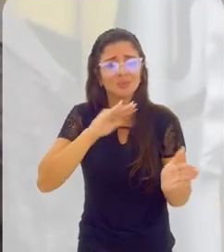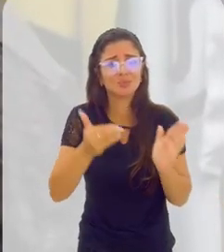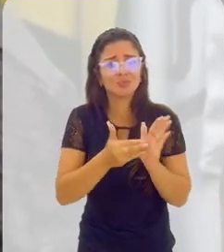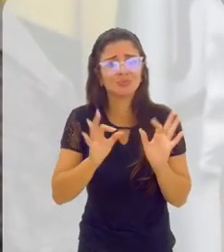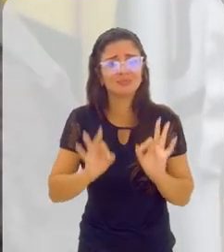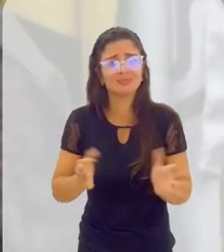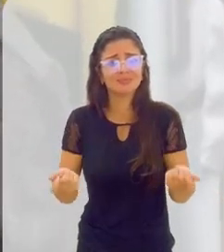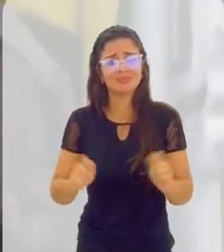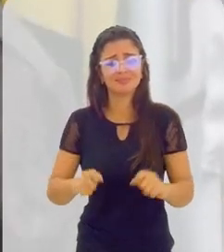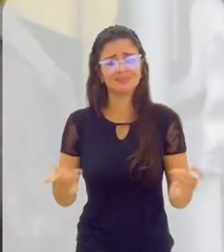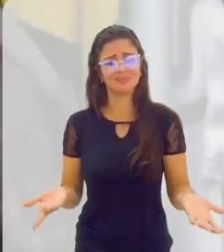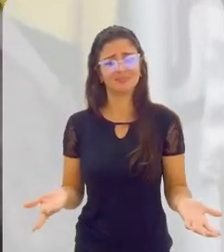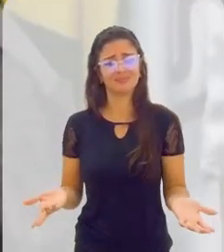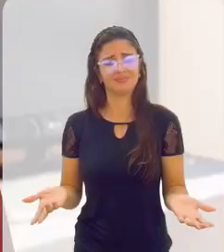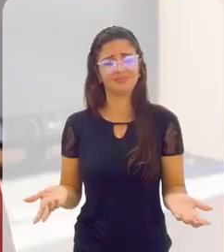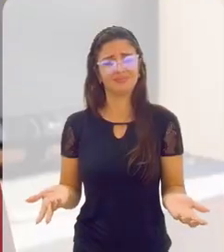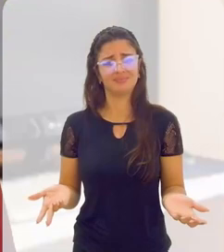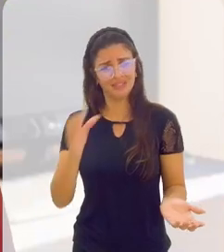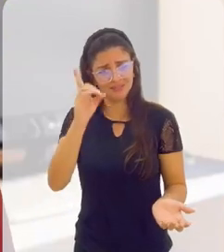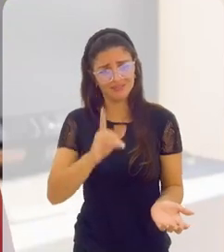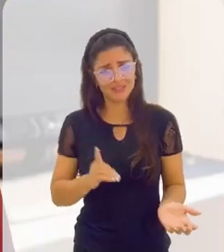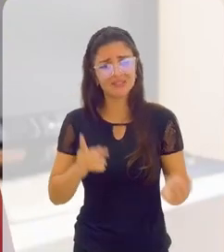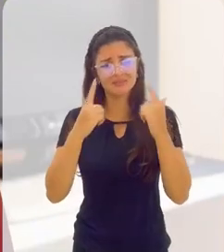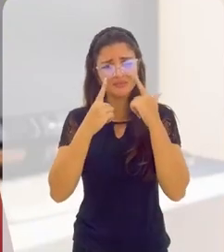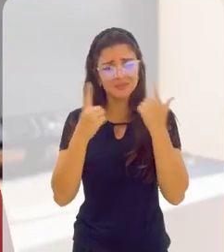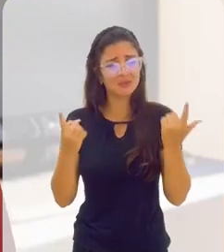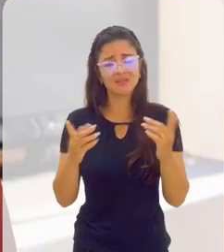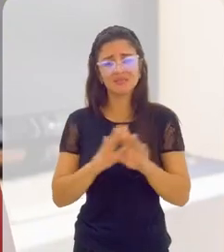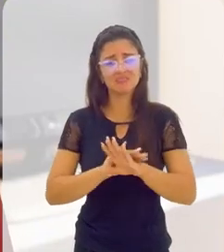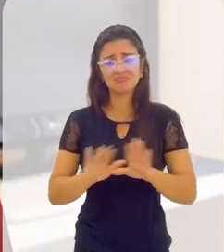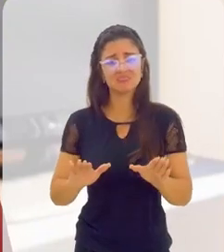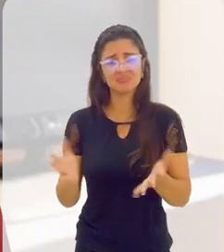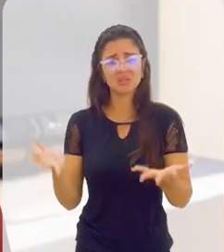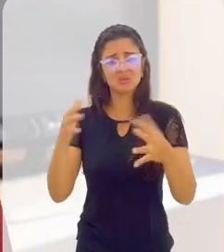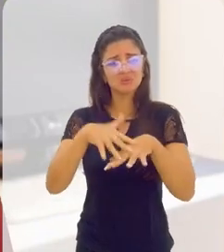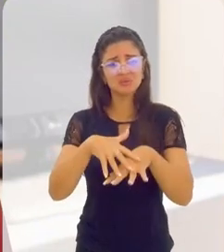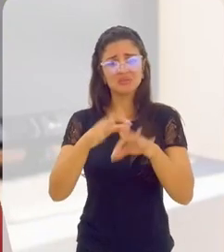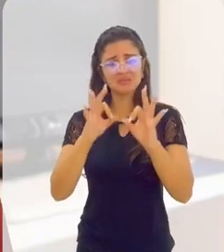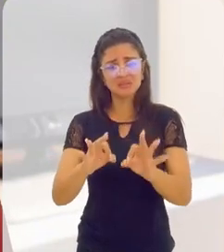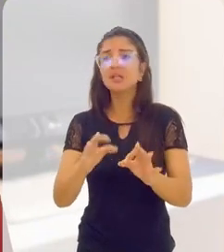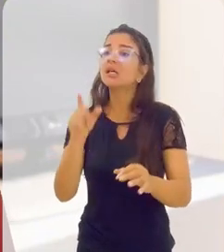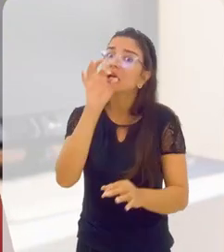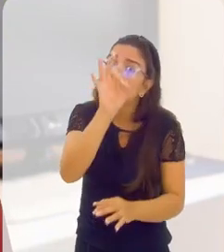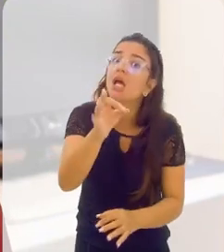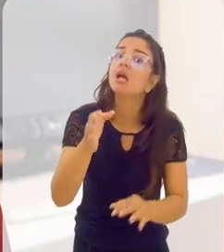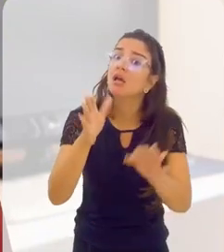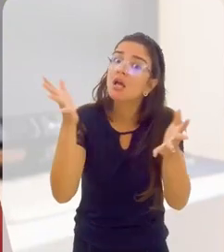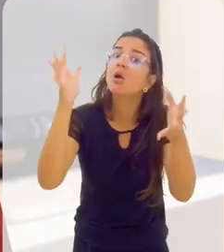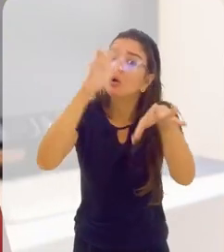para suprir a deficiência visual sim é inclusão né